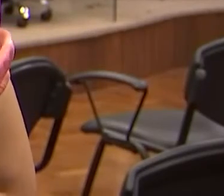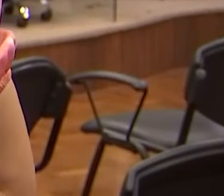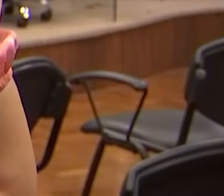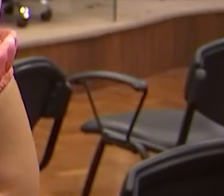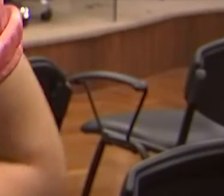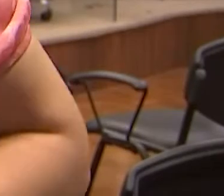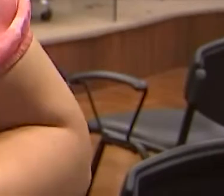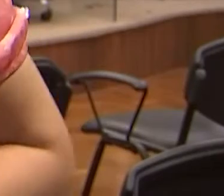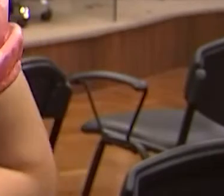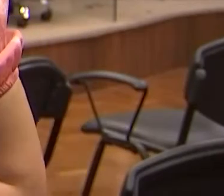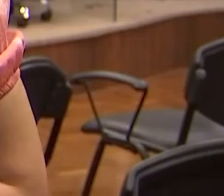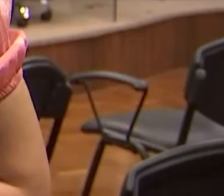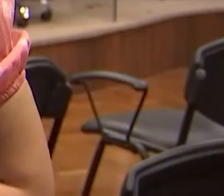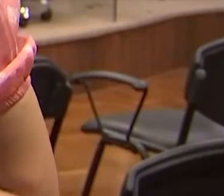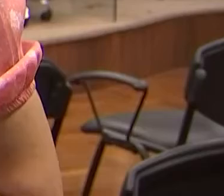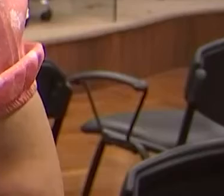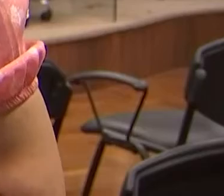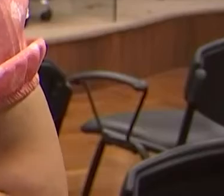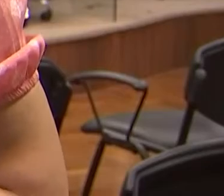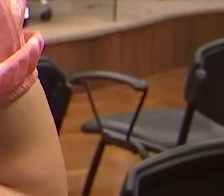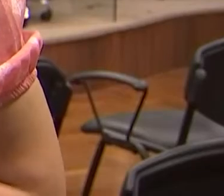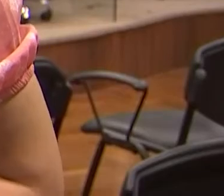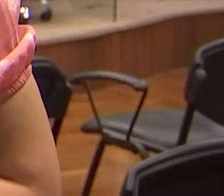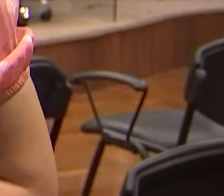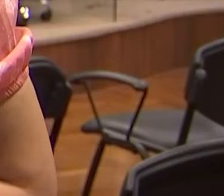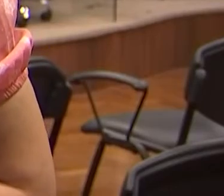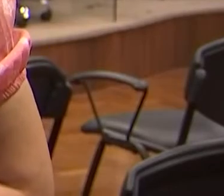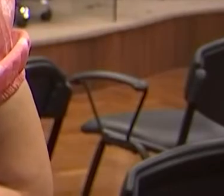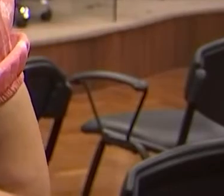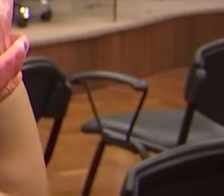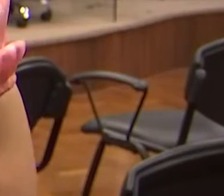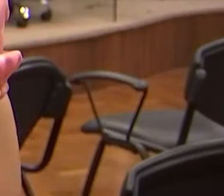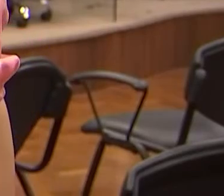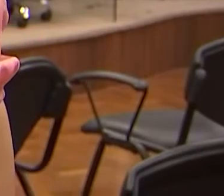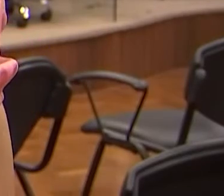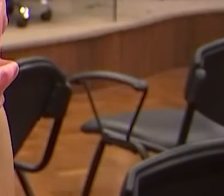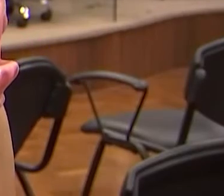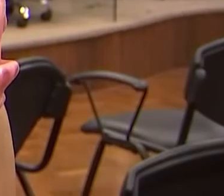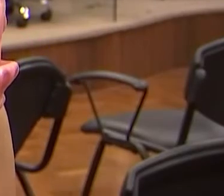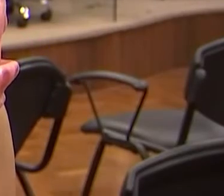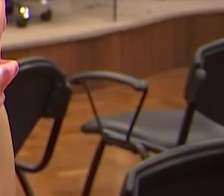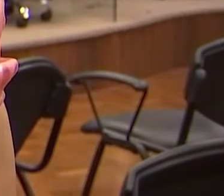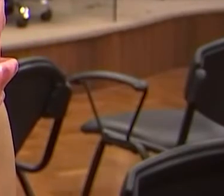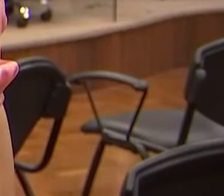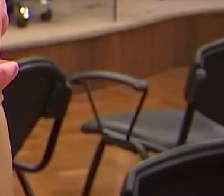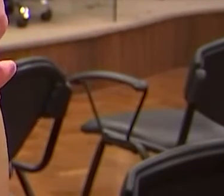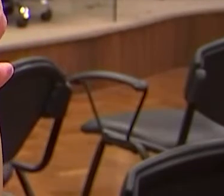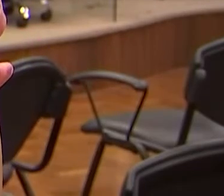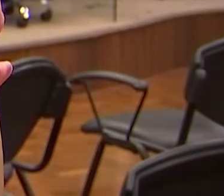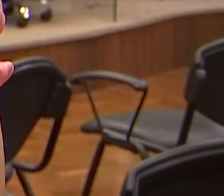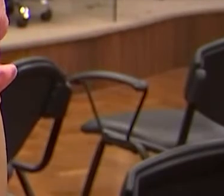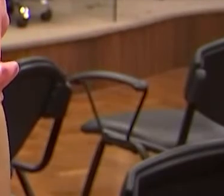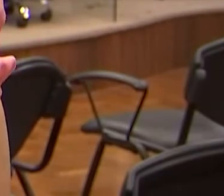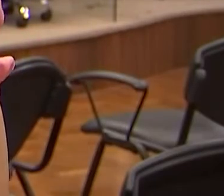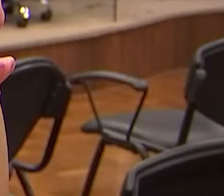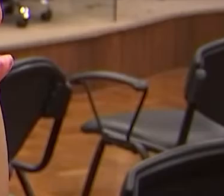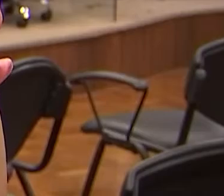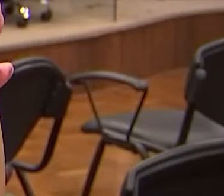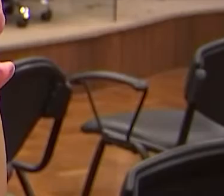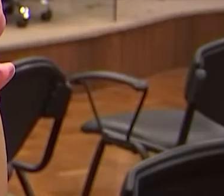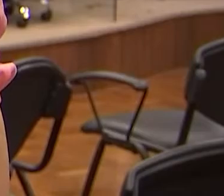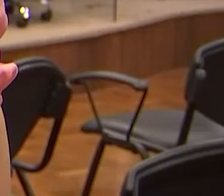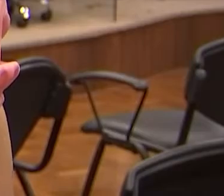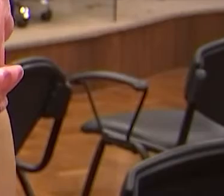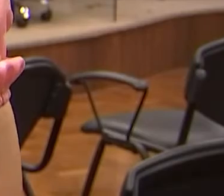utilizar. E segundo, unir forças com outras políticas públicas para que de fato nós possamos garantir tanto os direitos